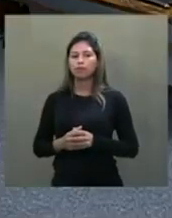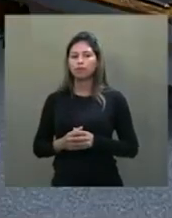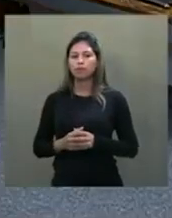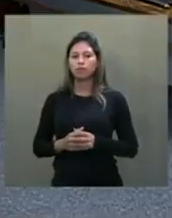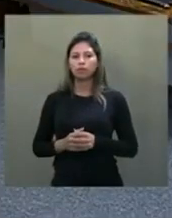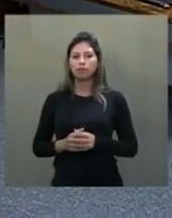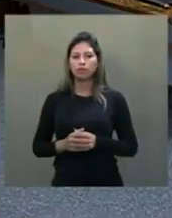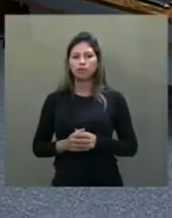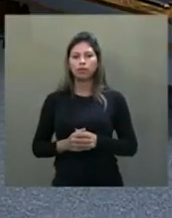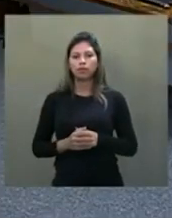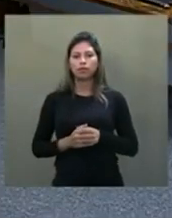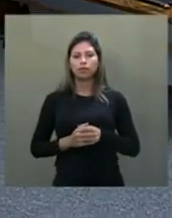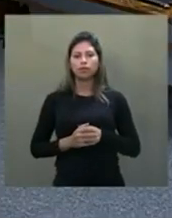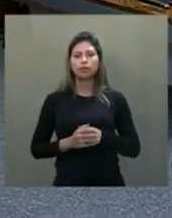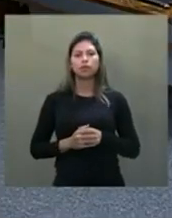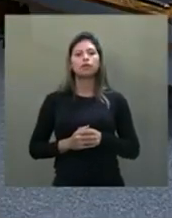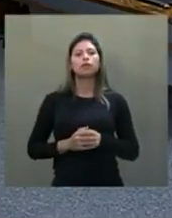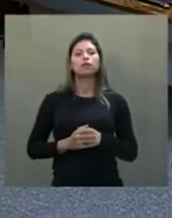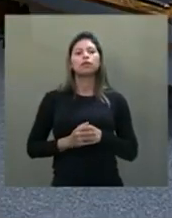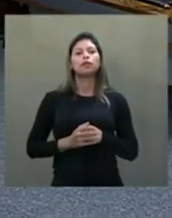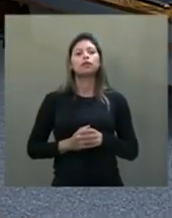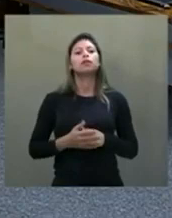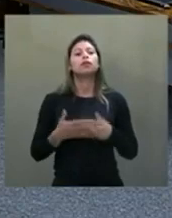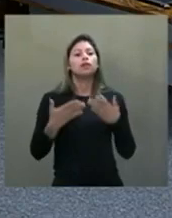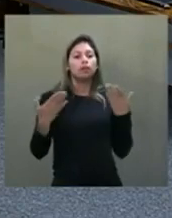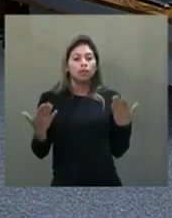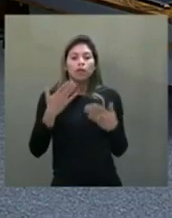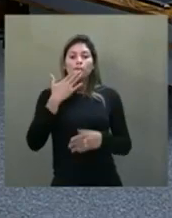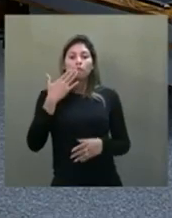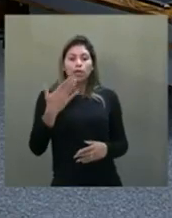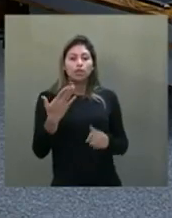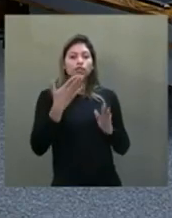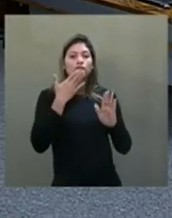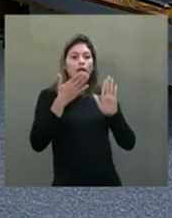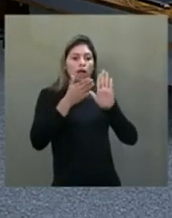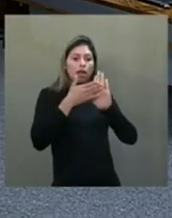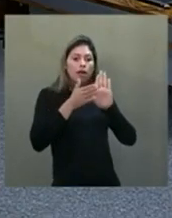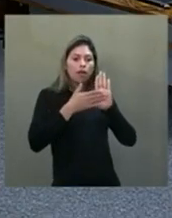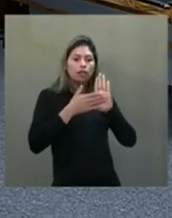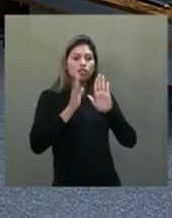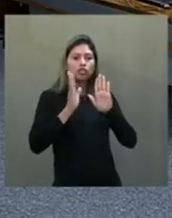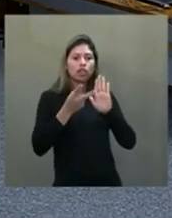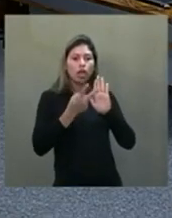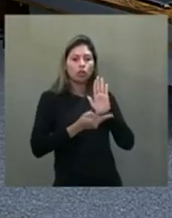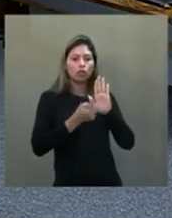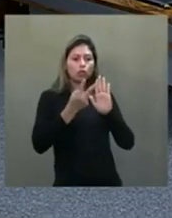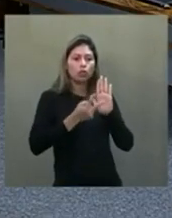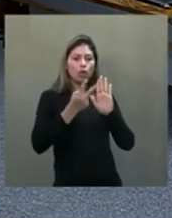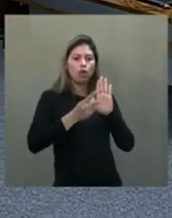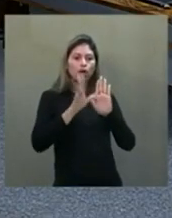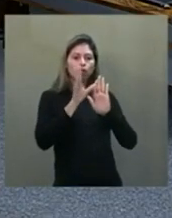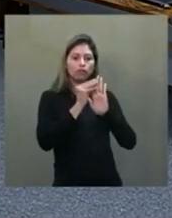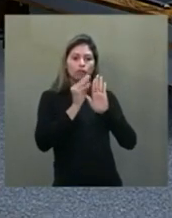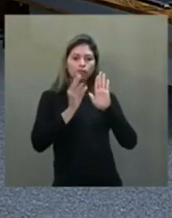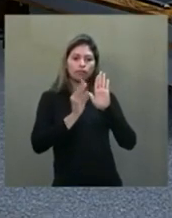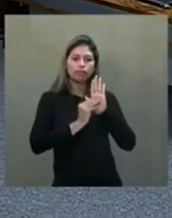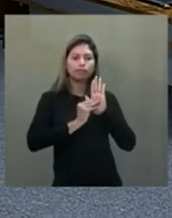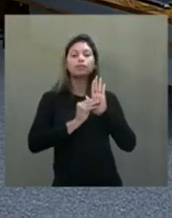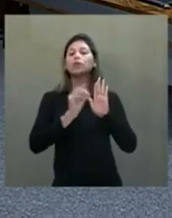para algo mais efetivo agora? Então, eu queria deixar aqui para você, que tem sido aí um